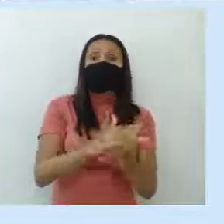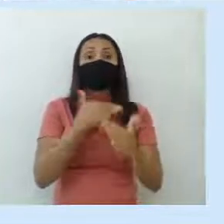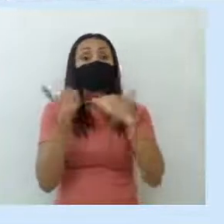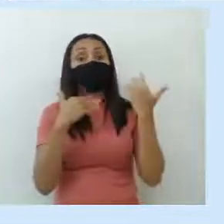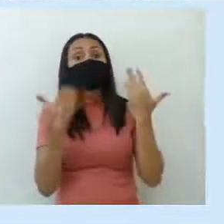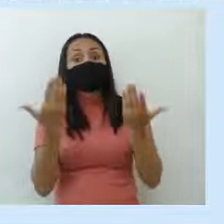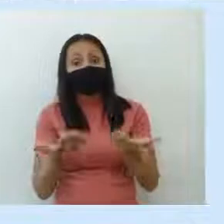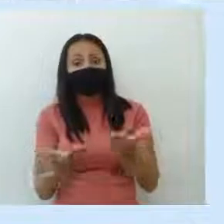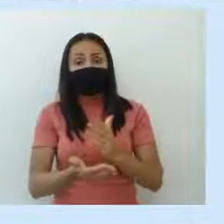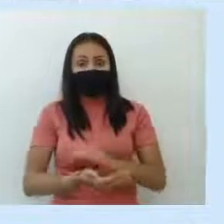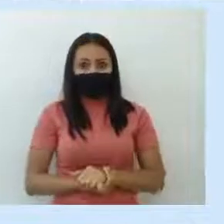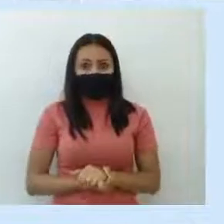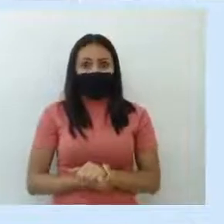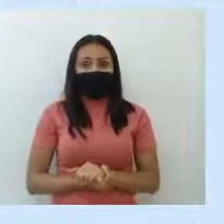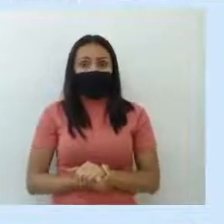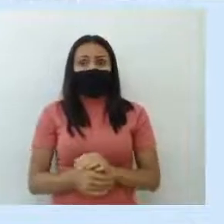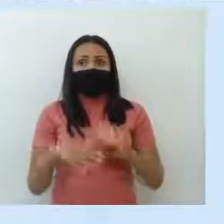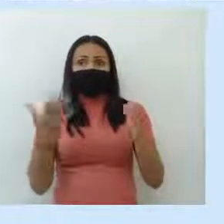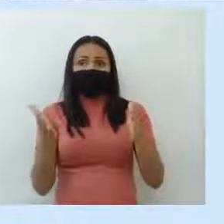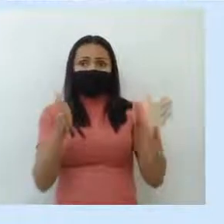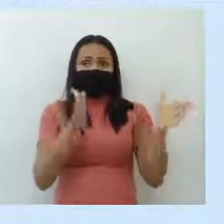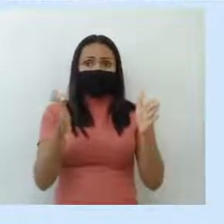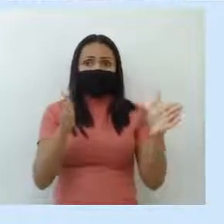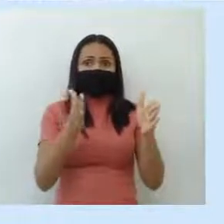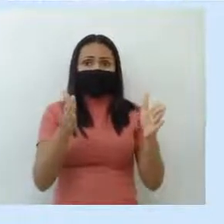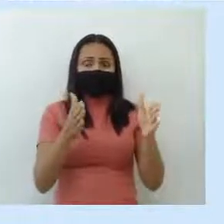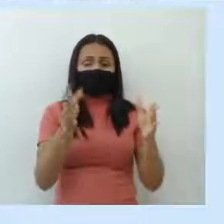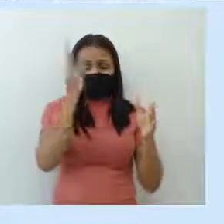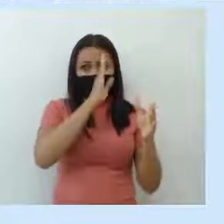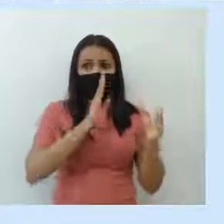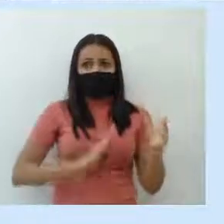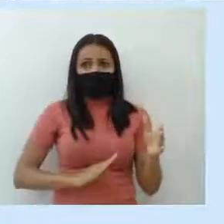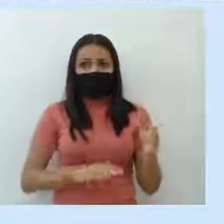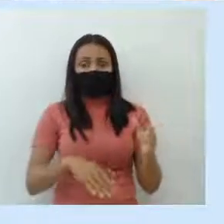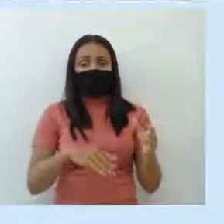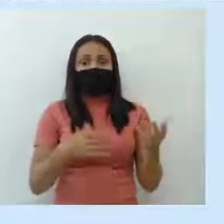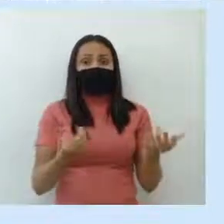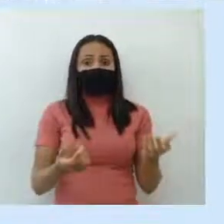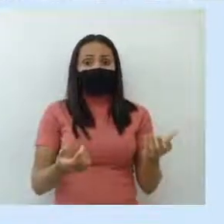Angola e Brasil durava 35 dias, e